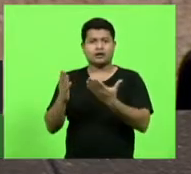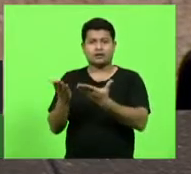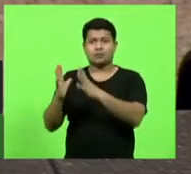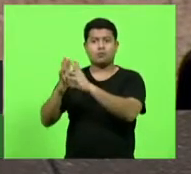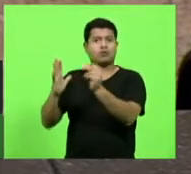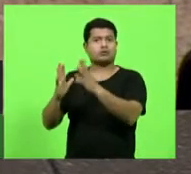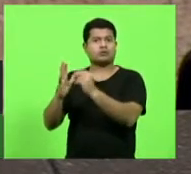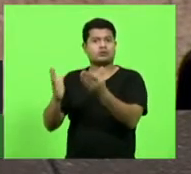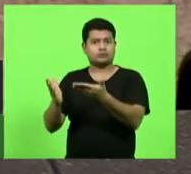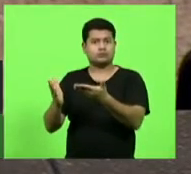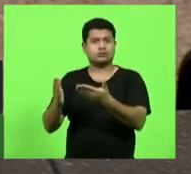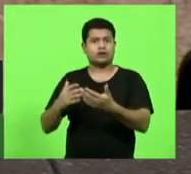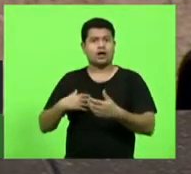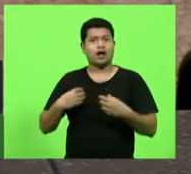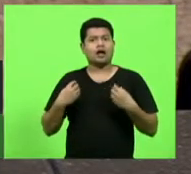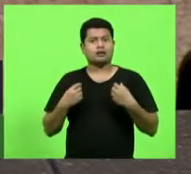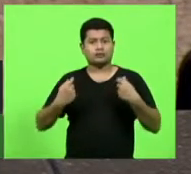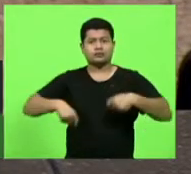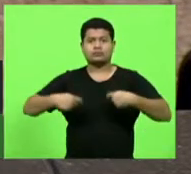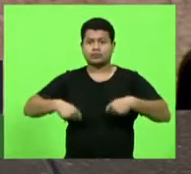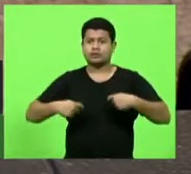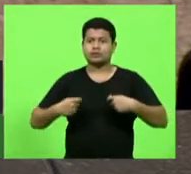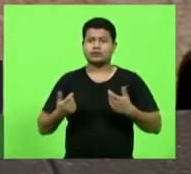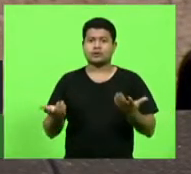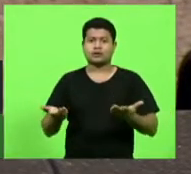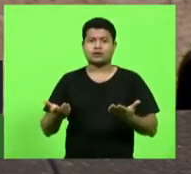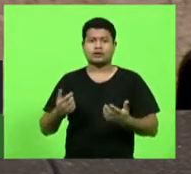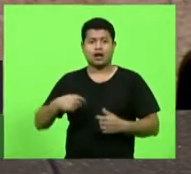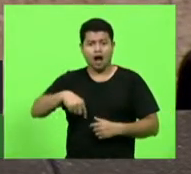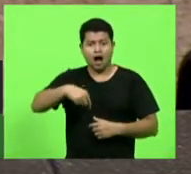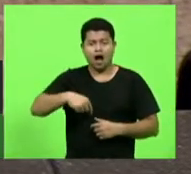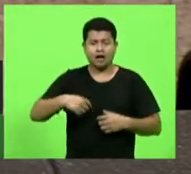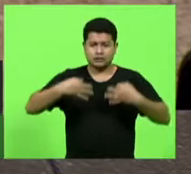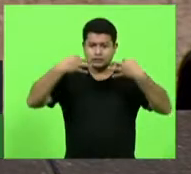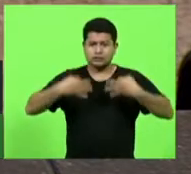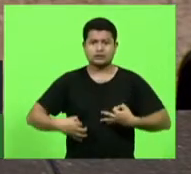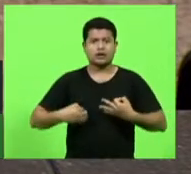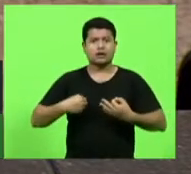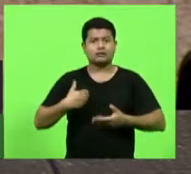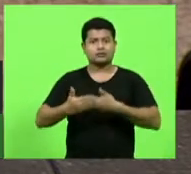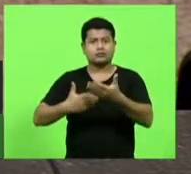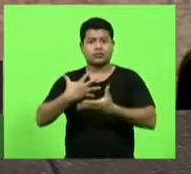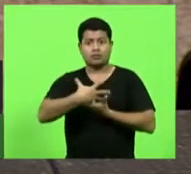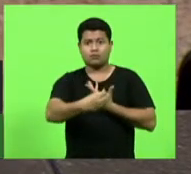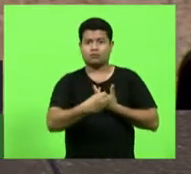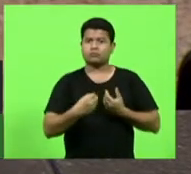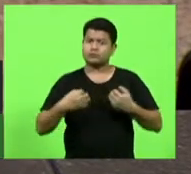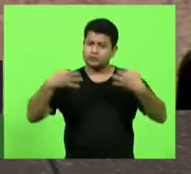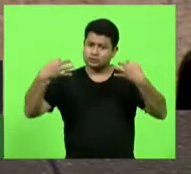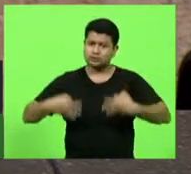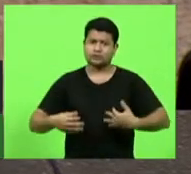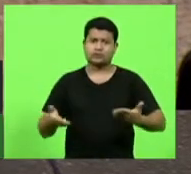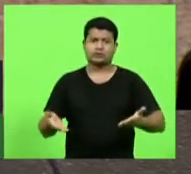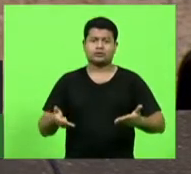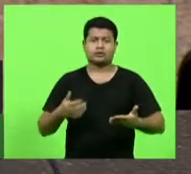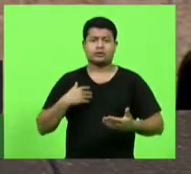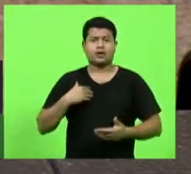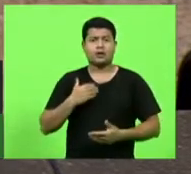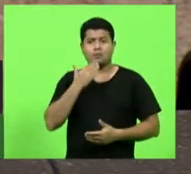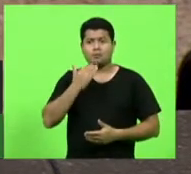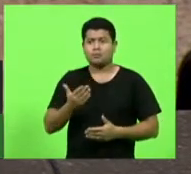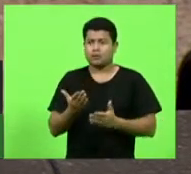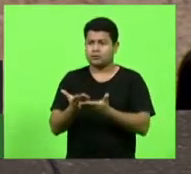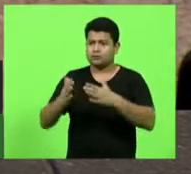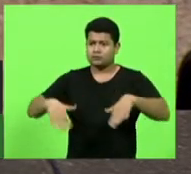Dar exemplos. Essa é uma das nossas missões aqui também. Então, eu peço aos deputados aí que considerem esse